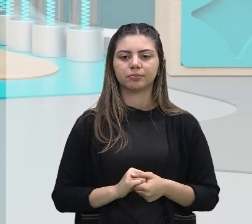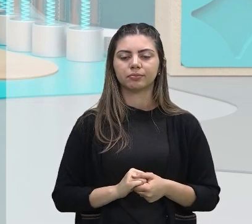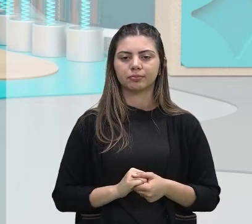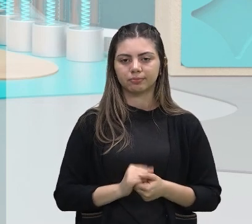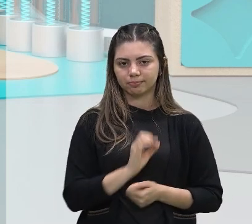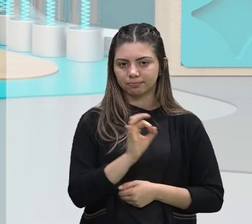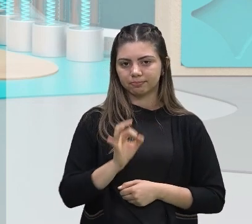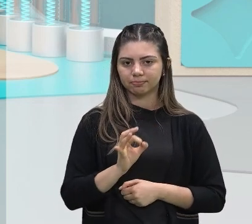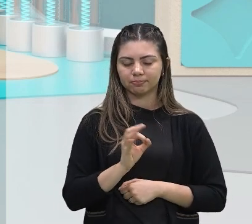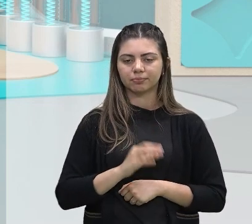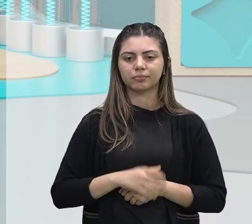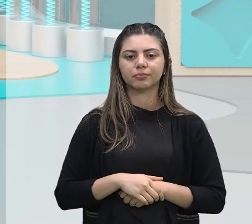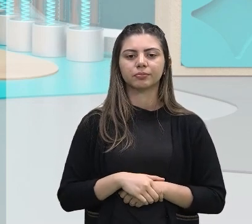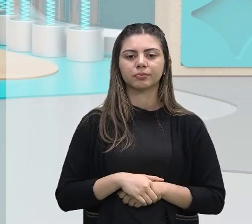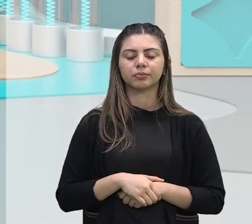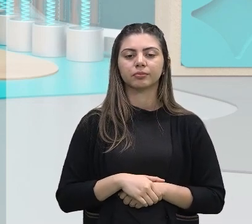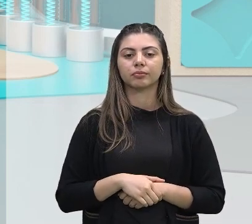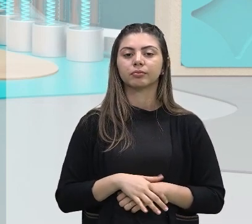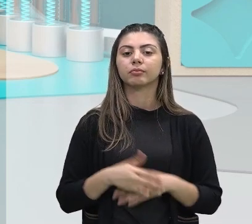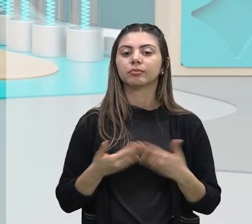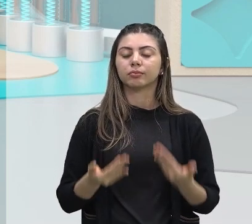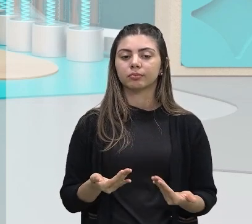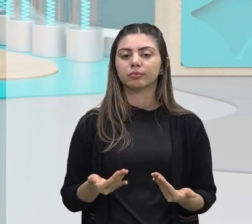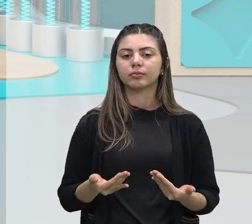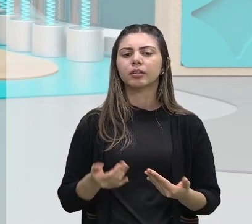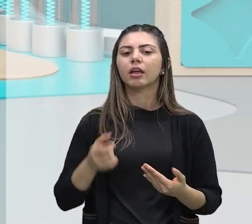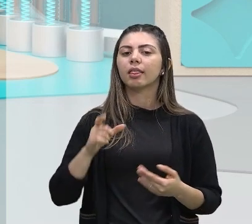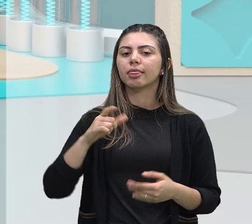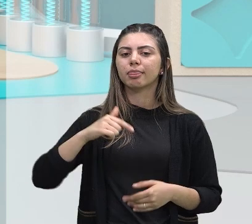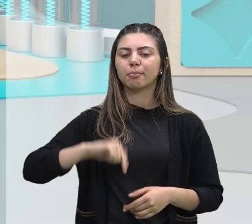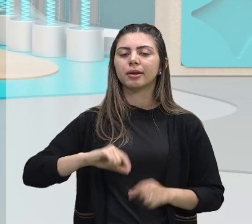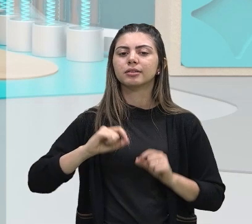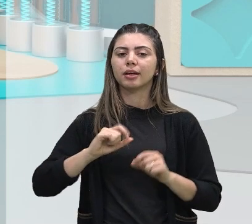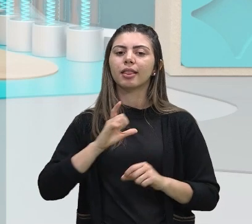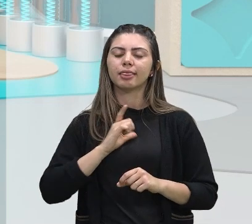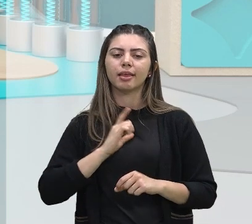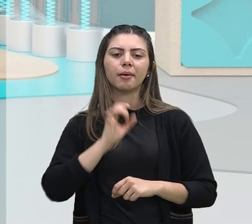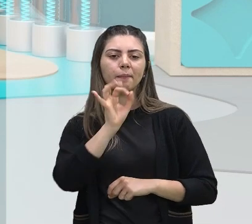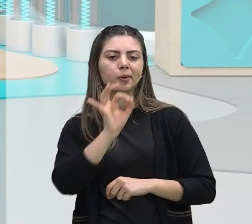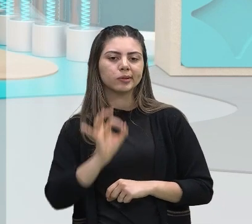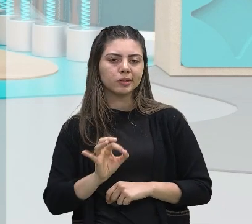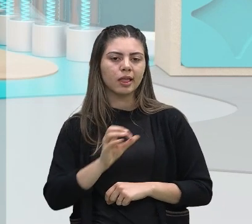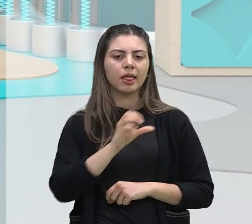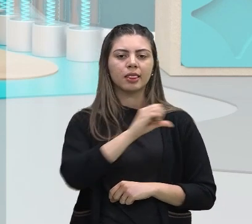crescente, né? E aí, olha, mostra a porcentagem também, olha,